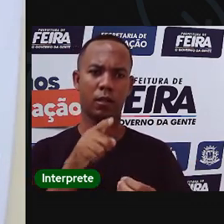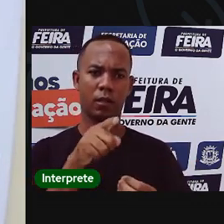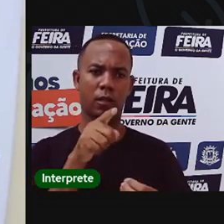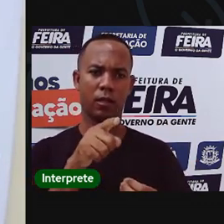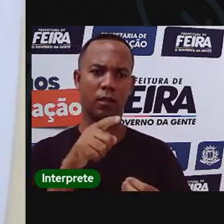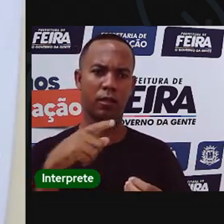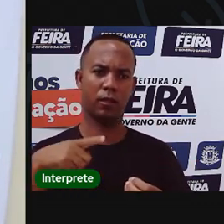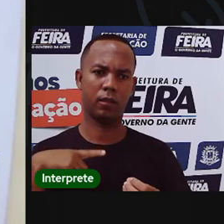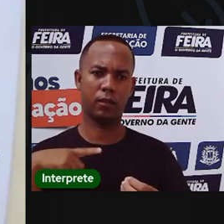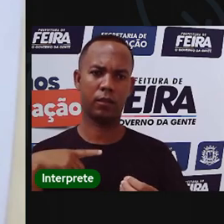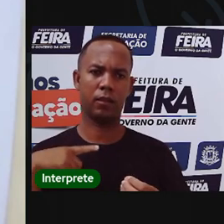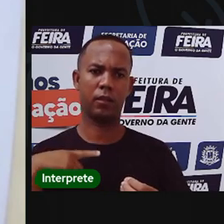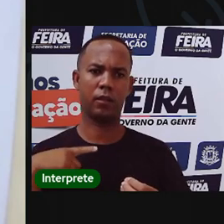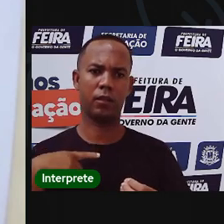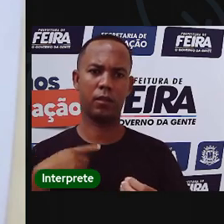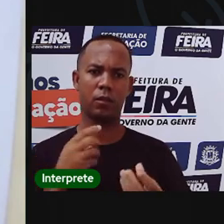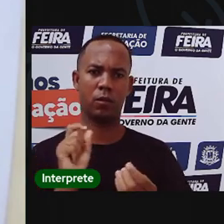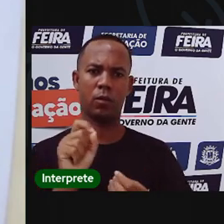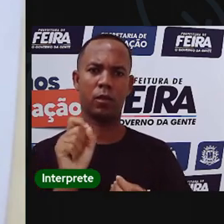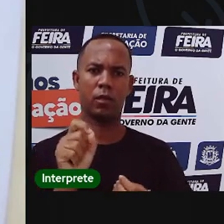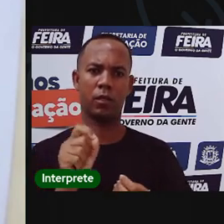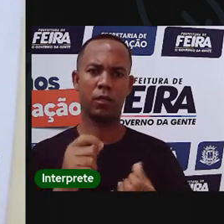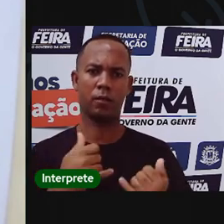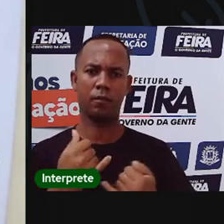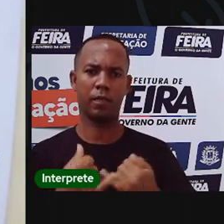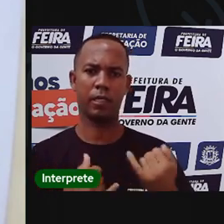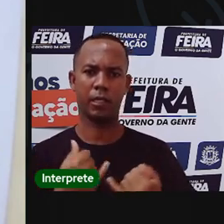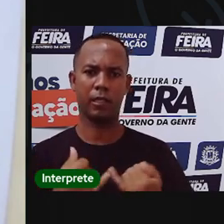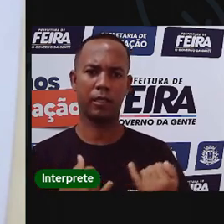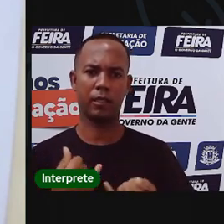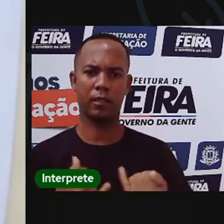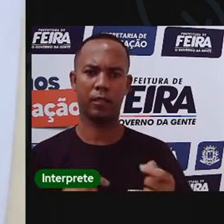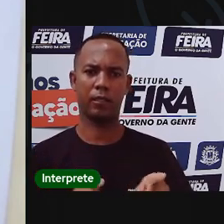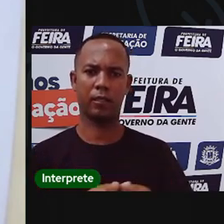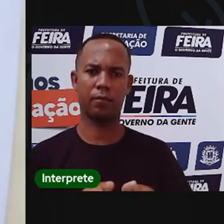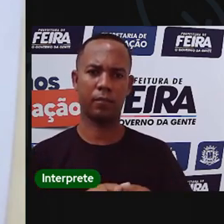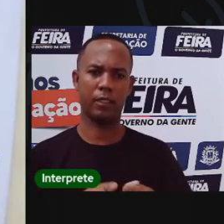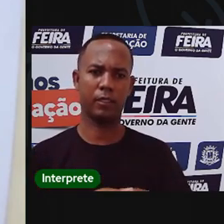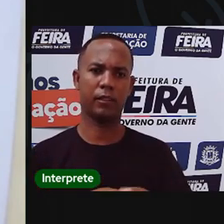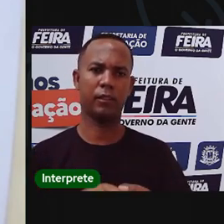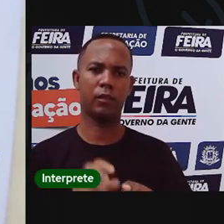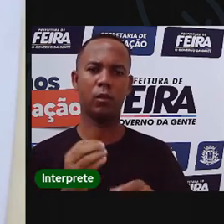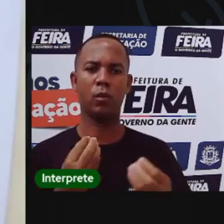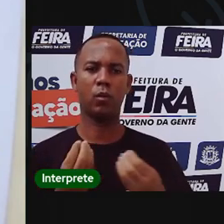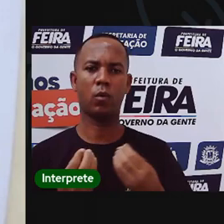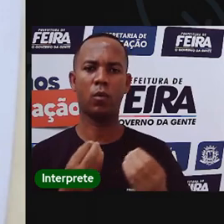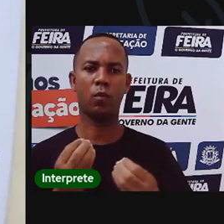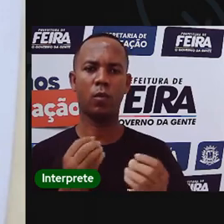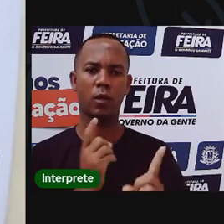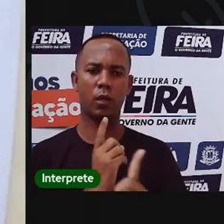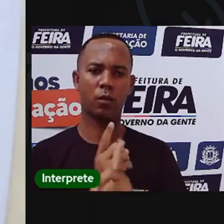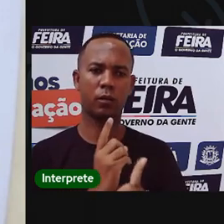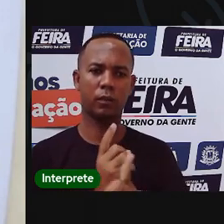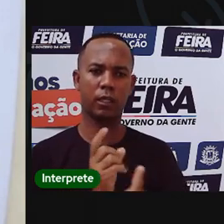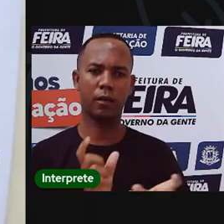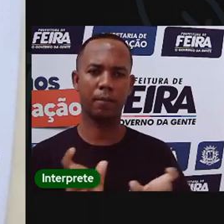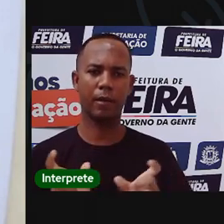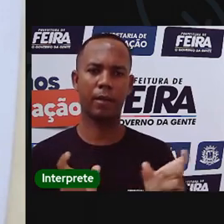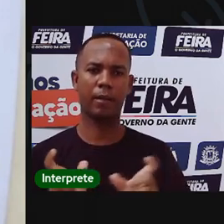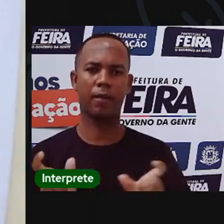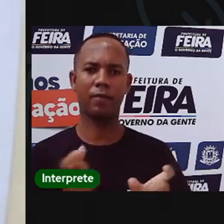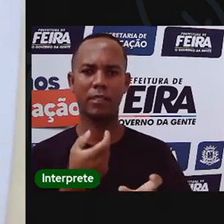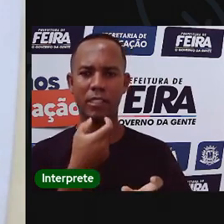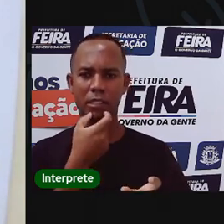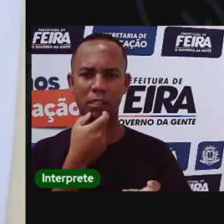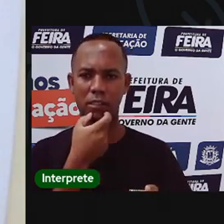esse Feelings Game, que é o quê? O jogo das emoções. E lá vocês vão descobrir palavras em inglês para